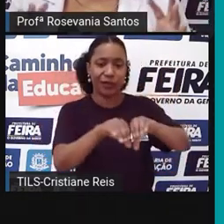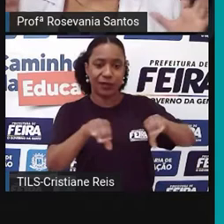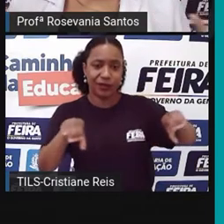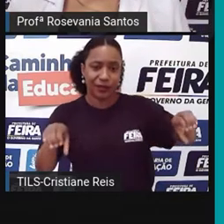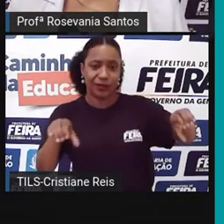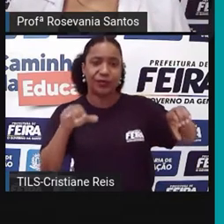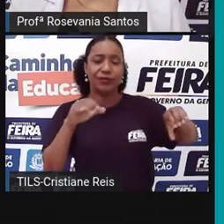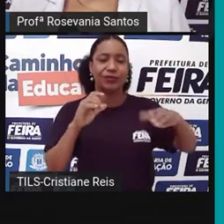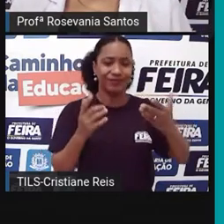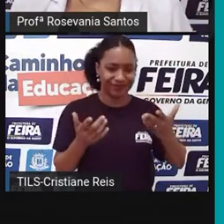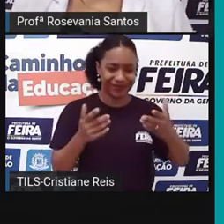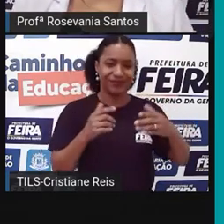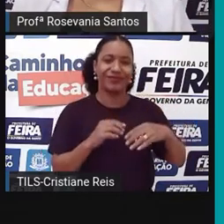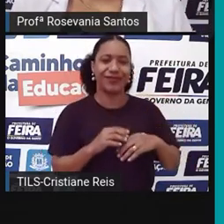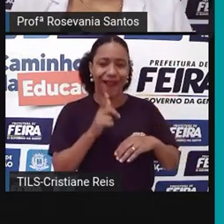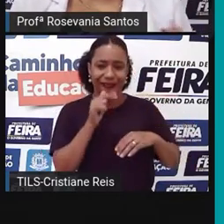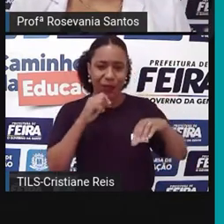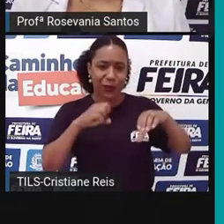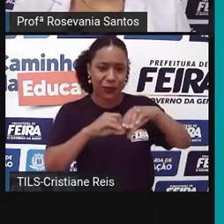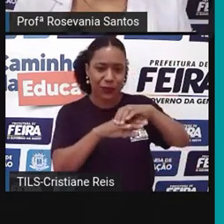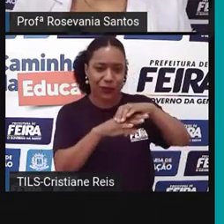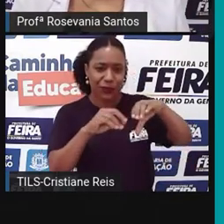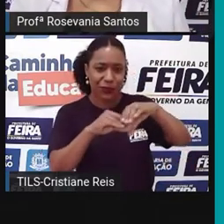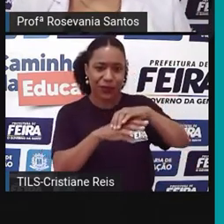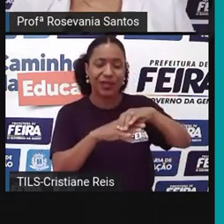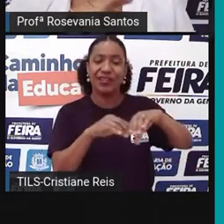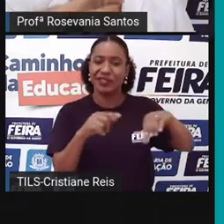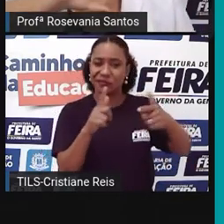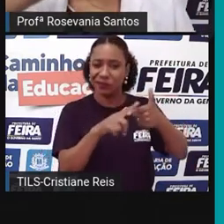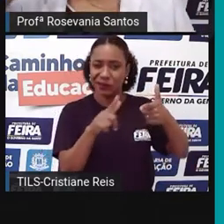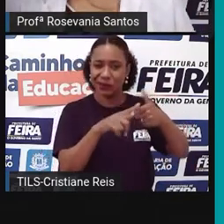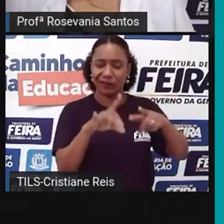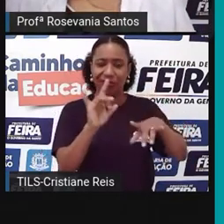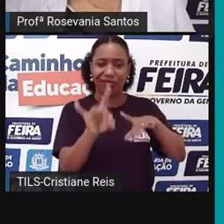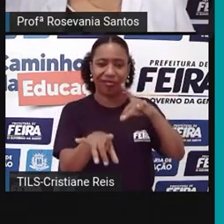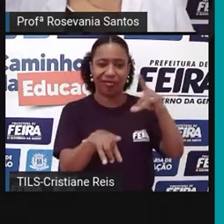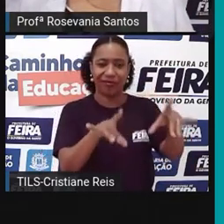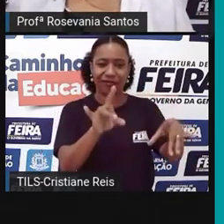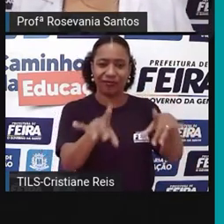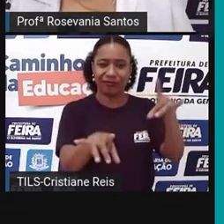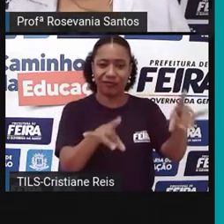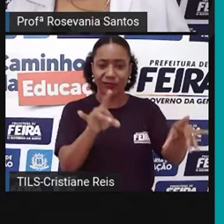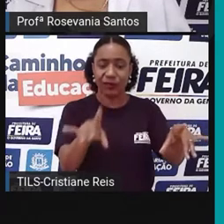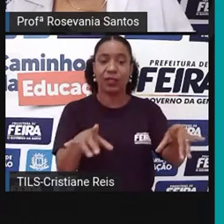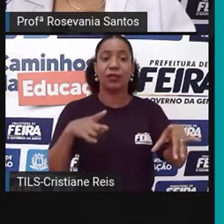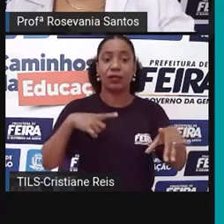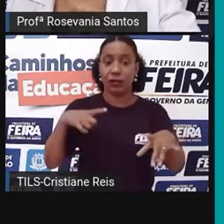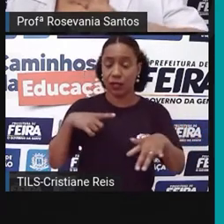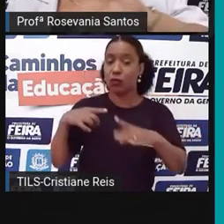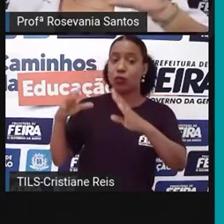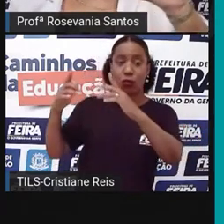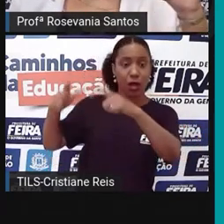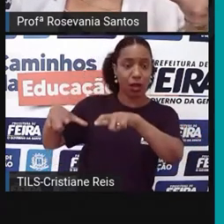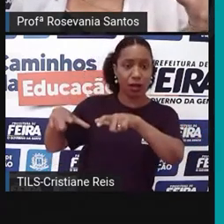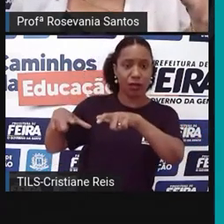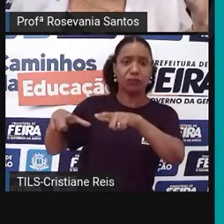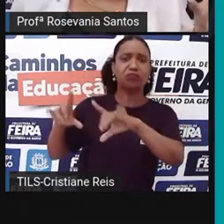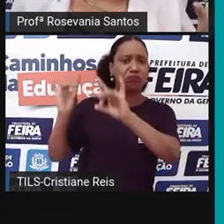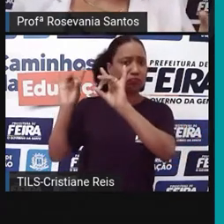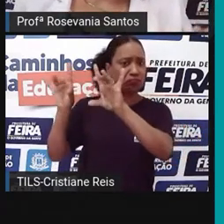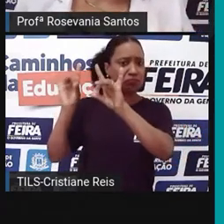sei lá, de tudo assim, a gente vai também observar. Então, eu tenho desde locais totalmente desenvolvidos a